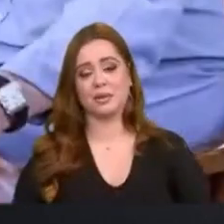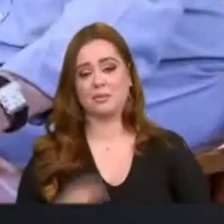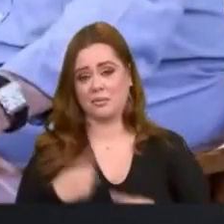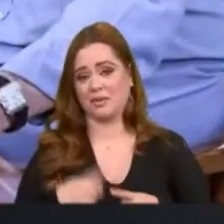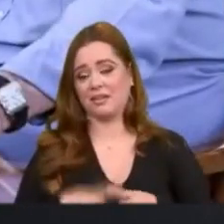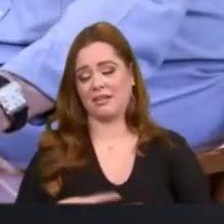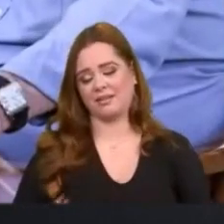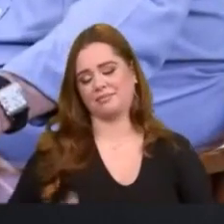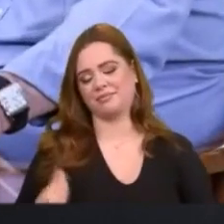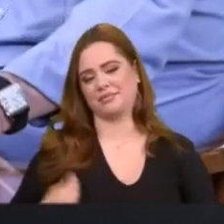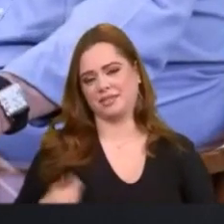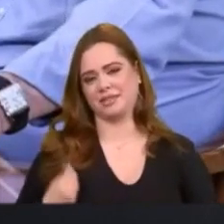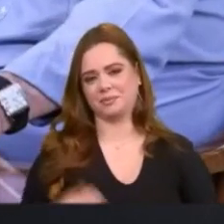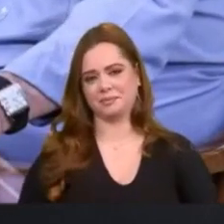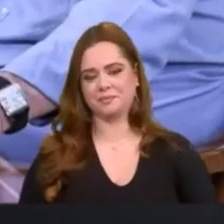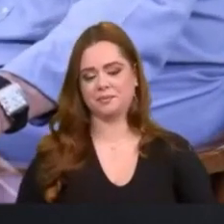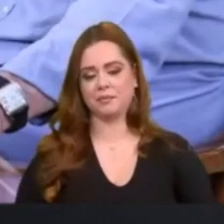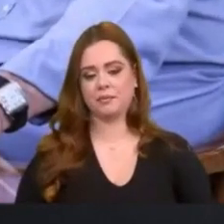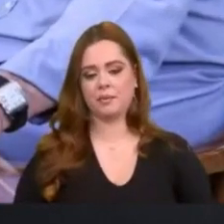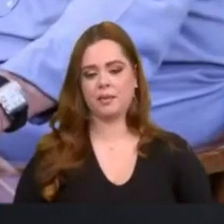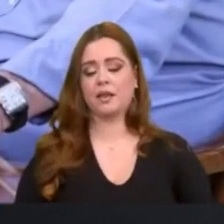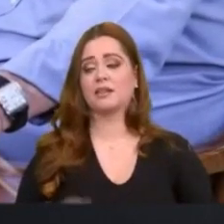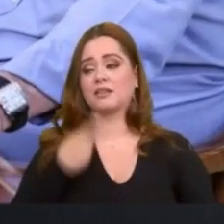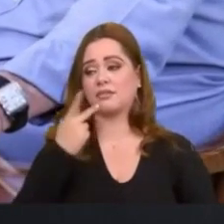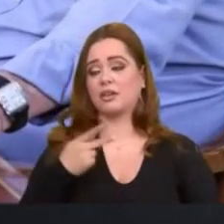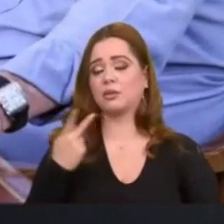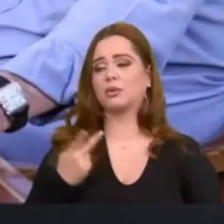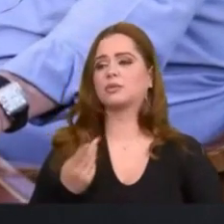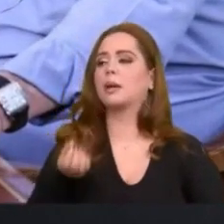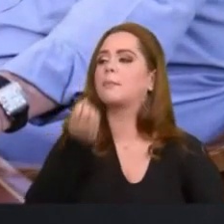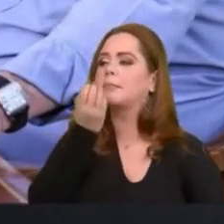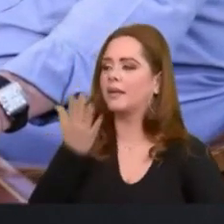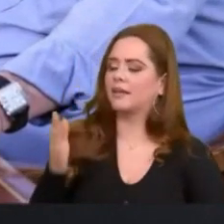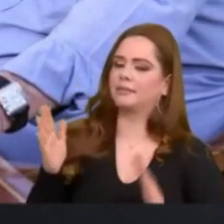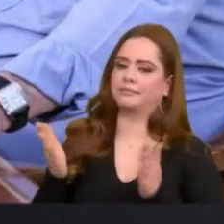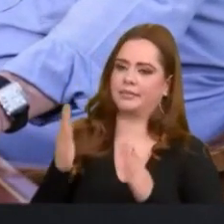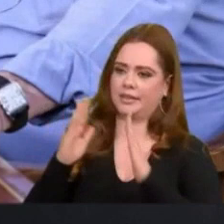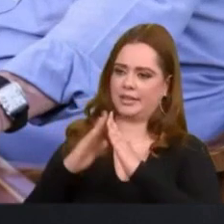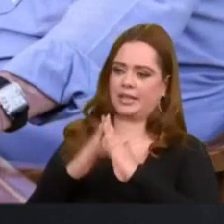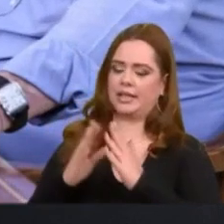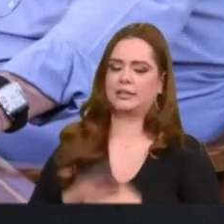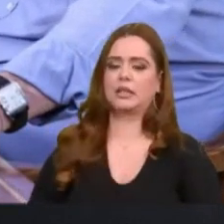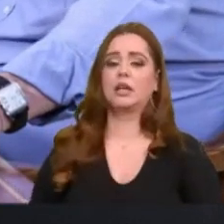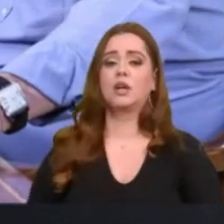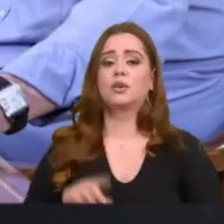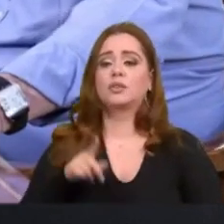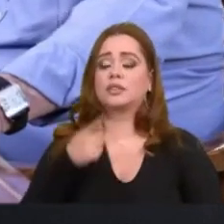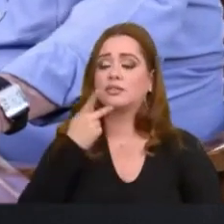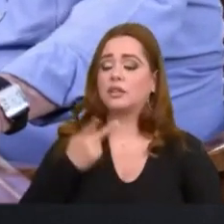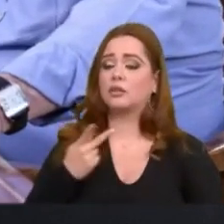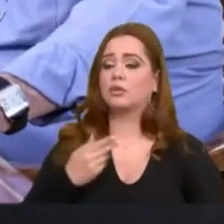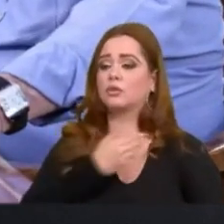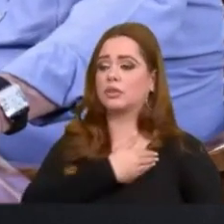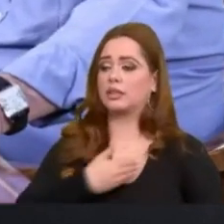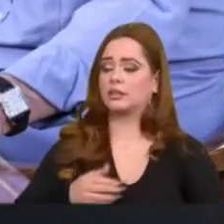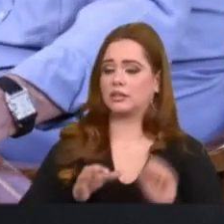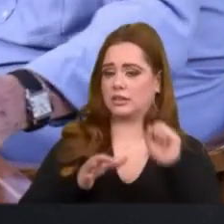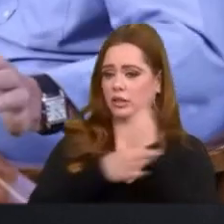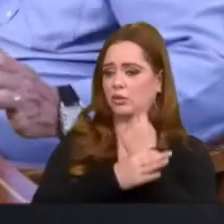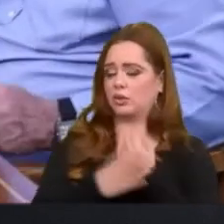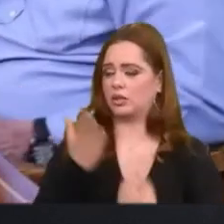pois ele dá que você falou de estar bem em casa né e uma das coisas dessa semana que vocês fizeram foram da segurança alimentar né de cozinha